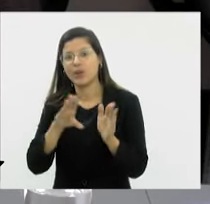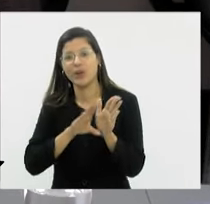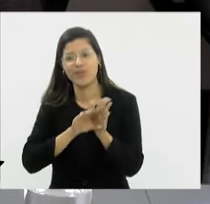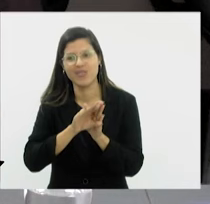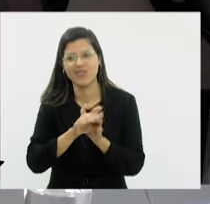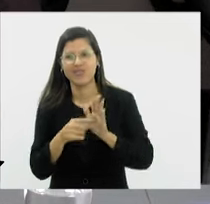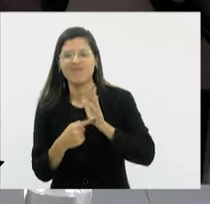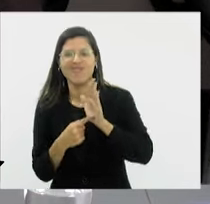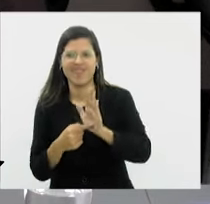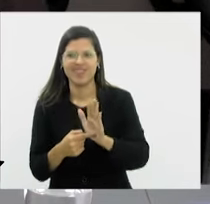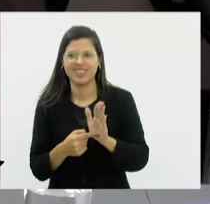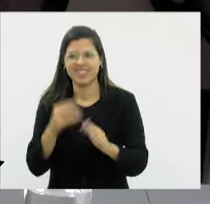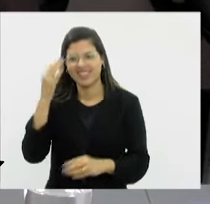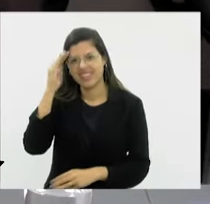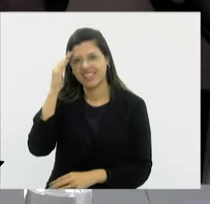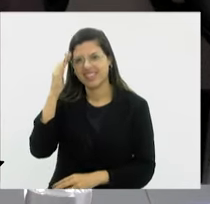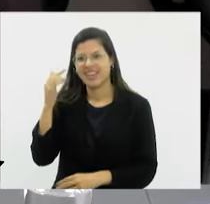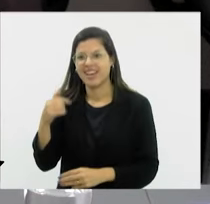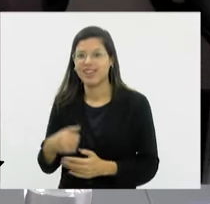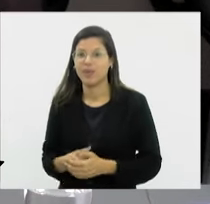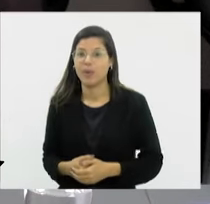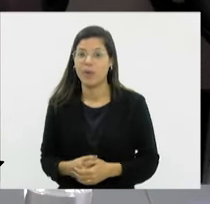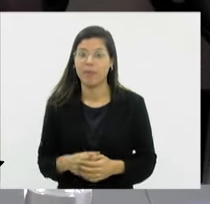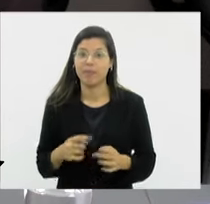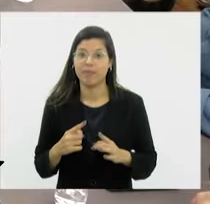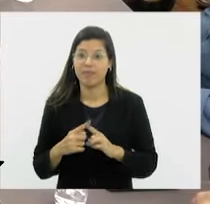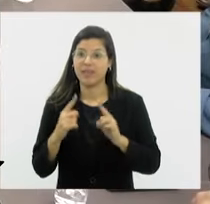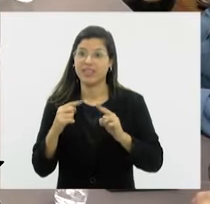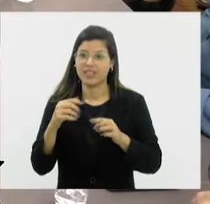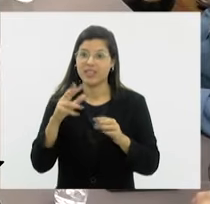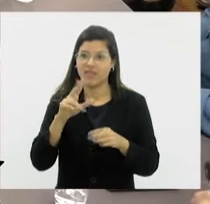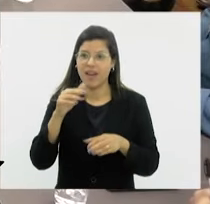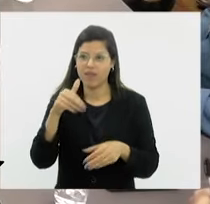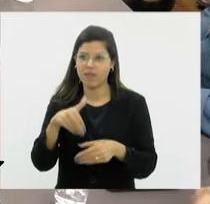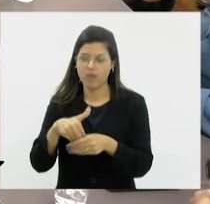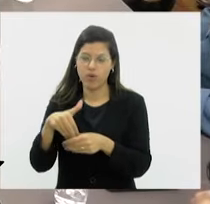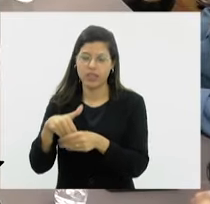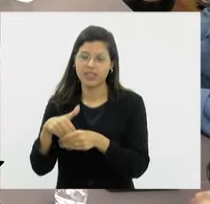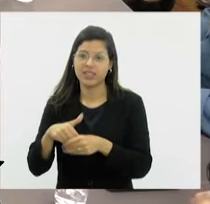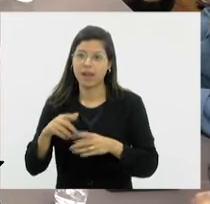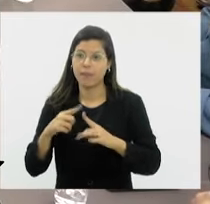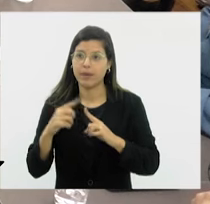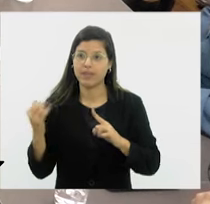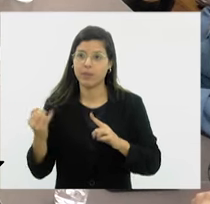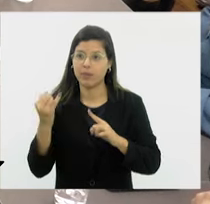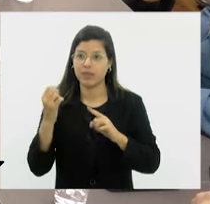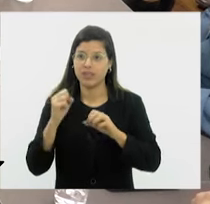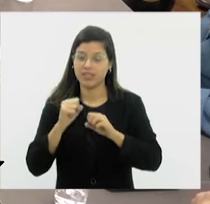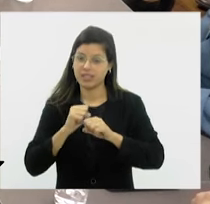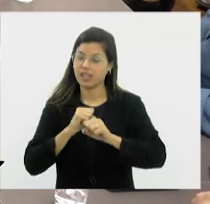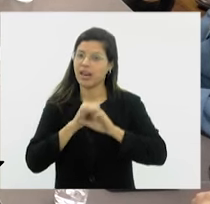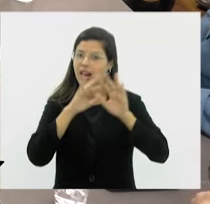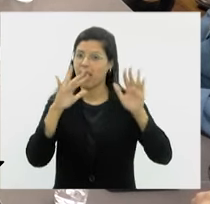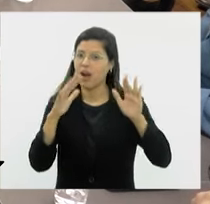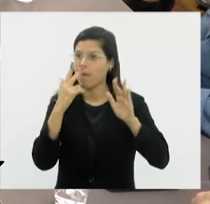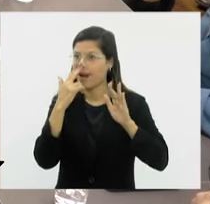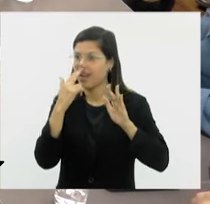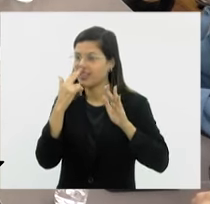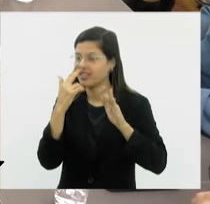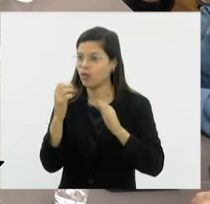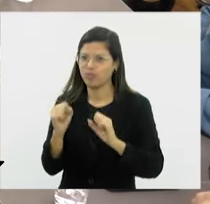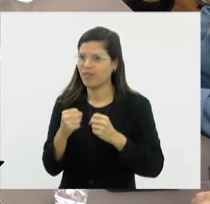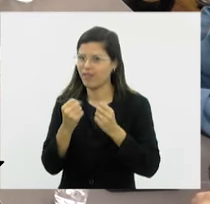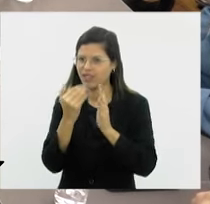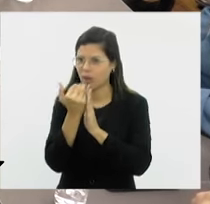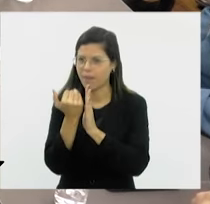Não, mas na prática. Eu é redundante, a gente vai votar, mas é importante deixar isso claro, para parecer que eu não defendi a pauta. Existe uma modalidade de